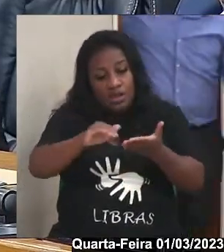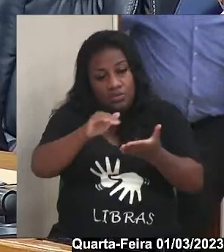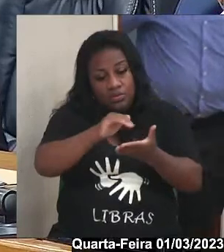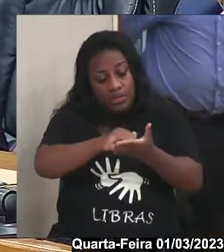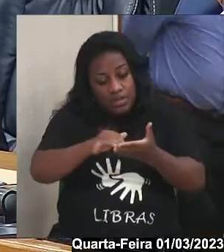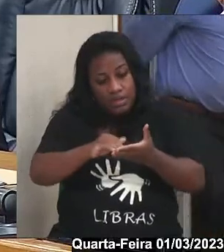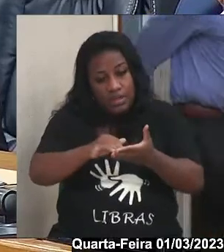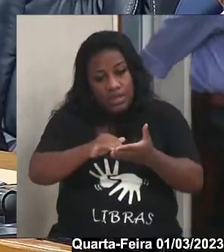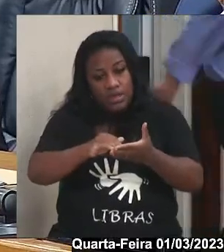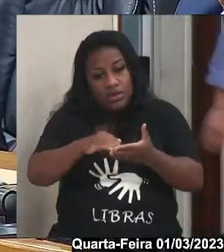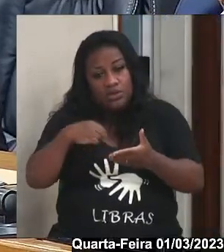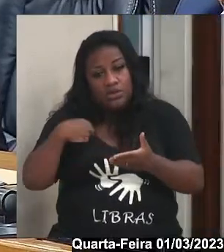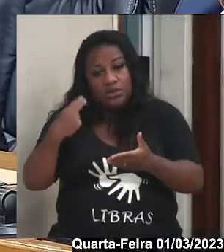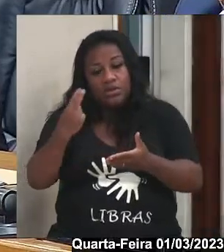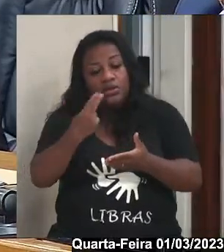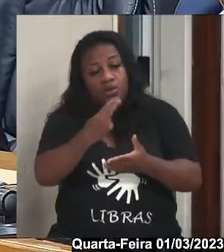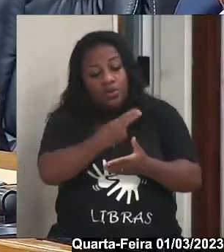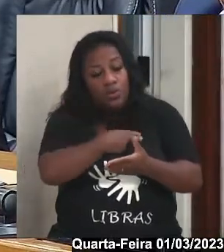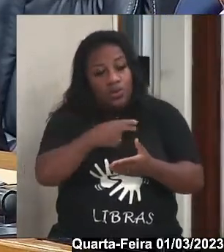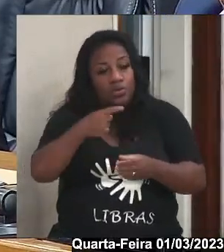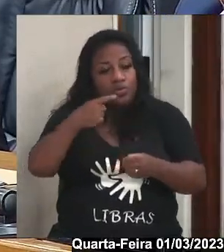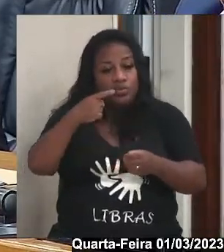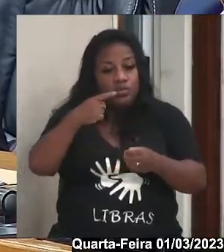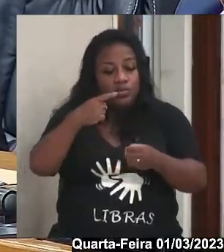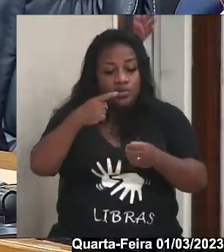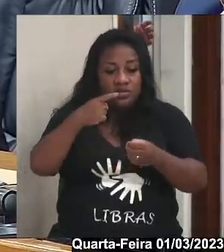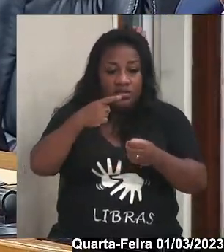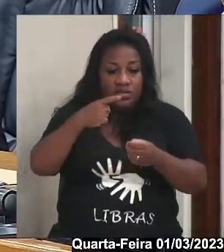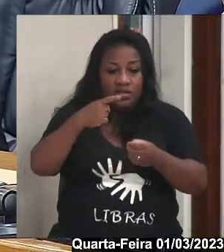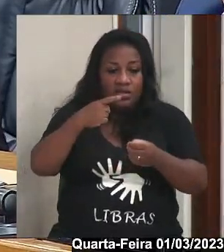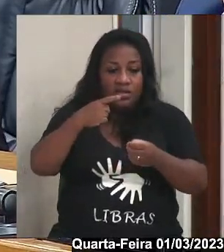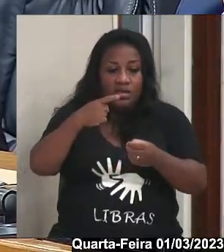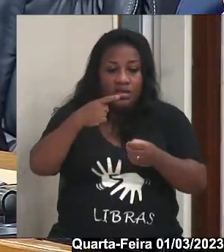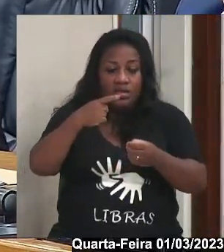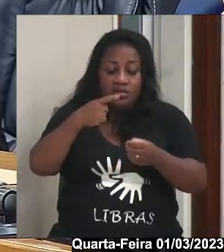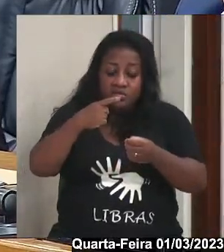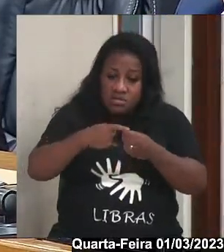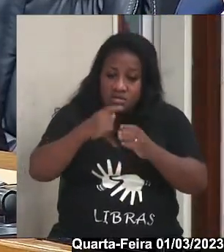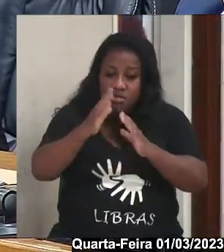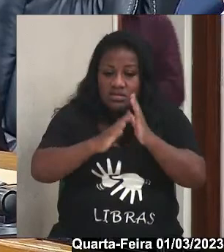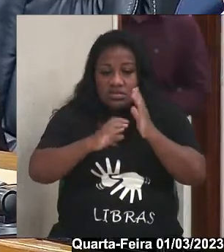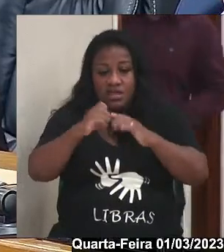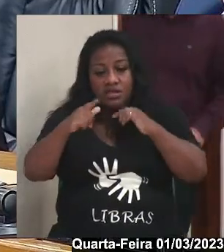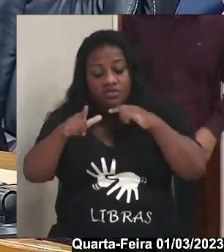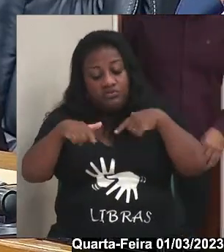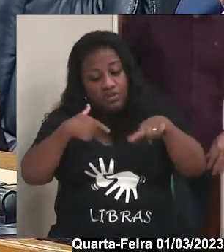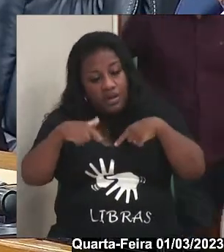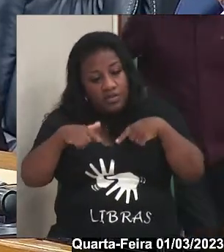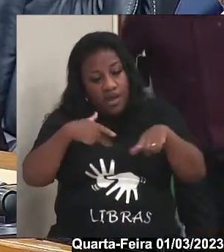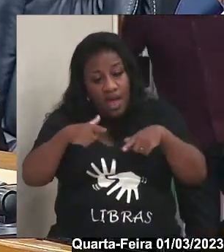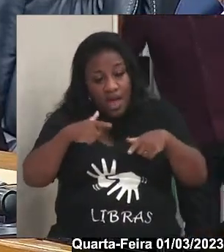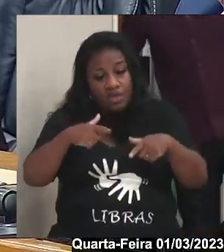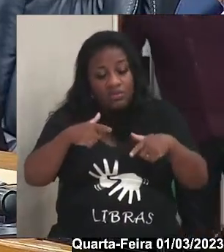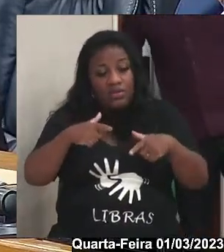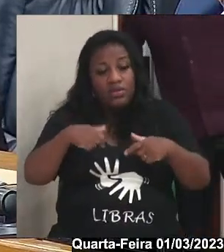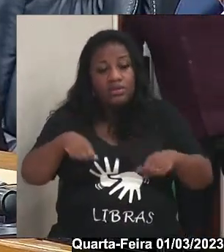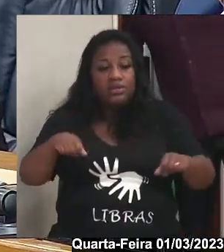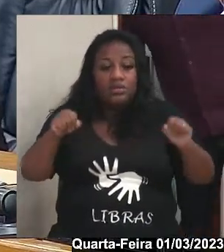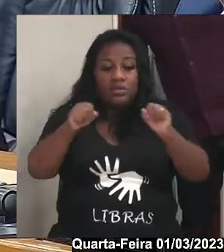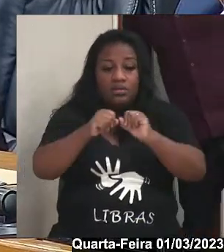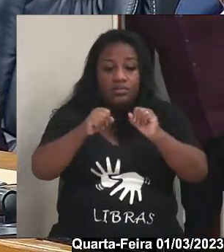secretariado da nossa cidade, para na hora que forem olharem os trabalhos, verem os trabalhos dos vereadores nas